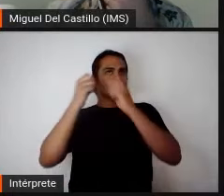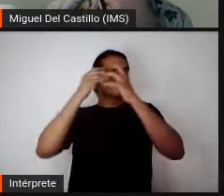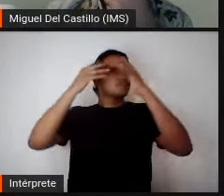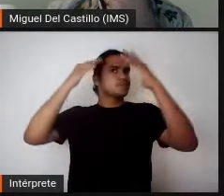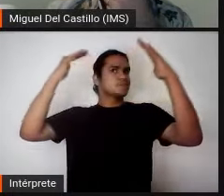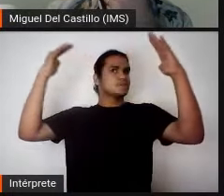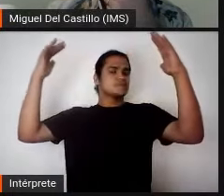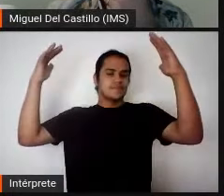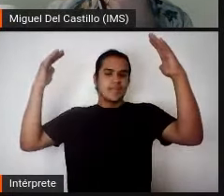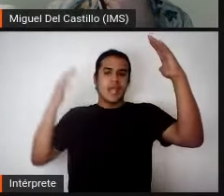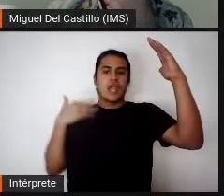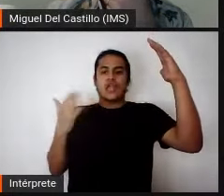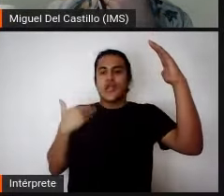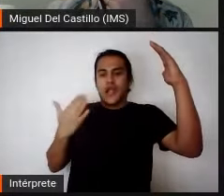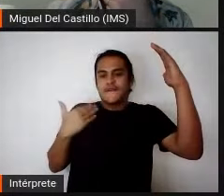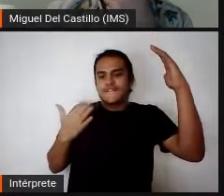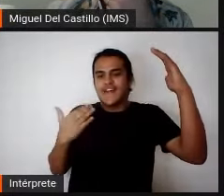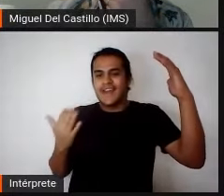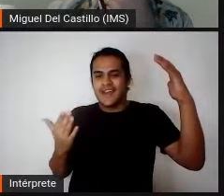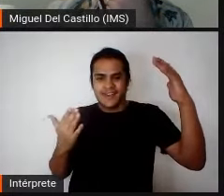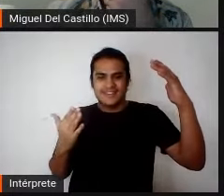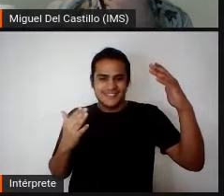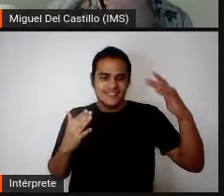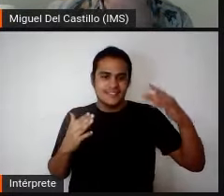com mestres, assim, com